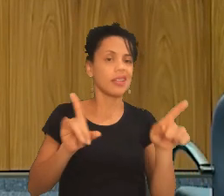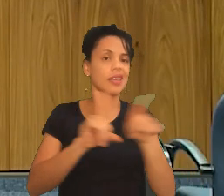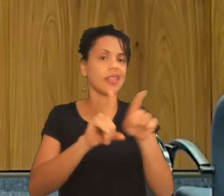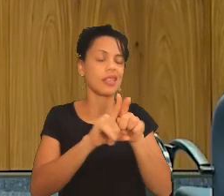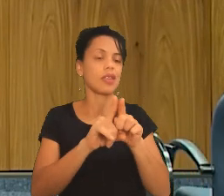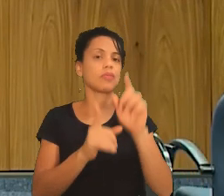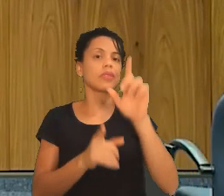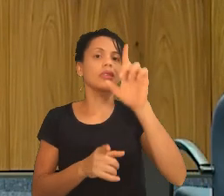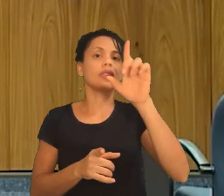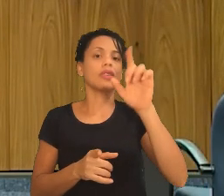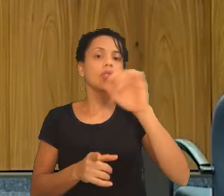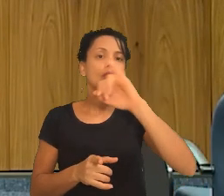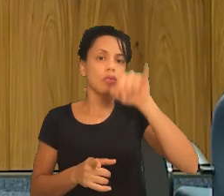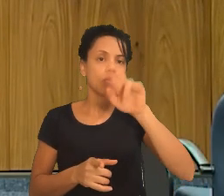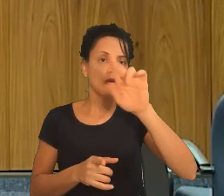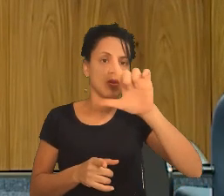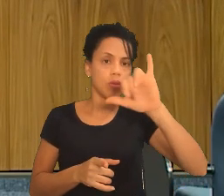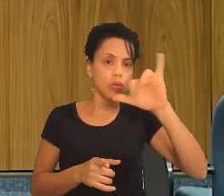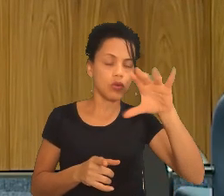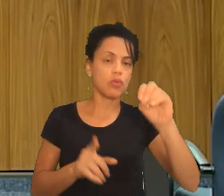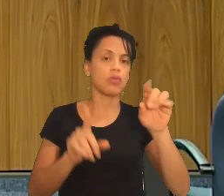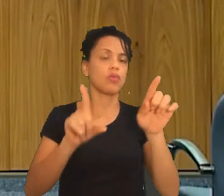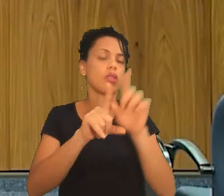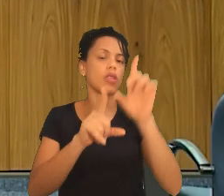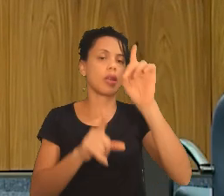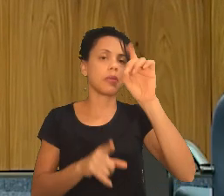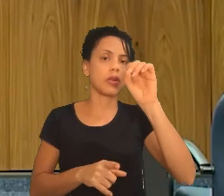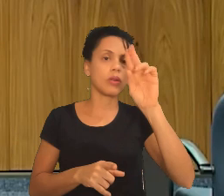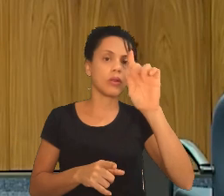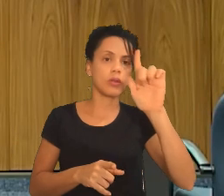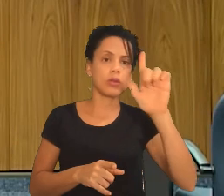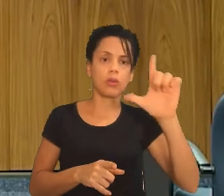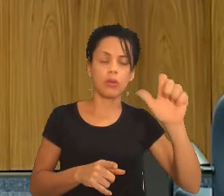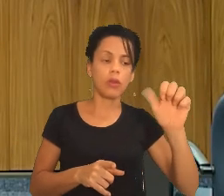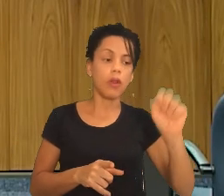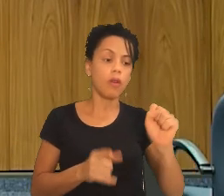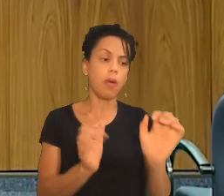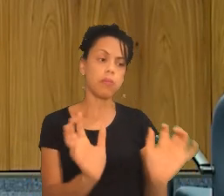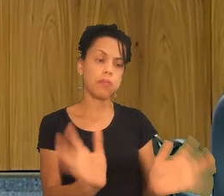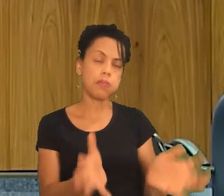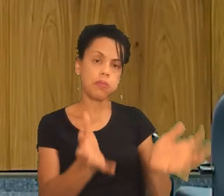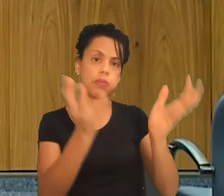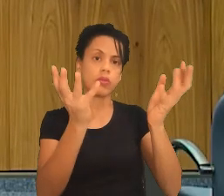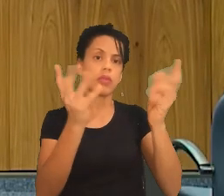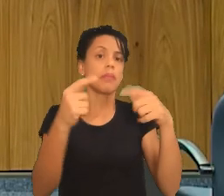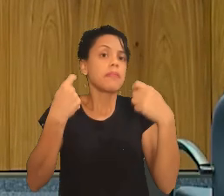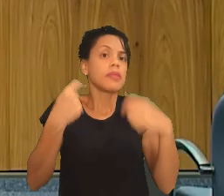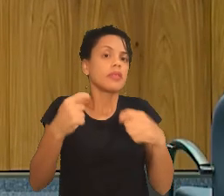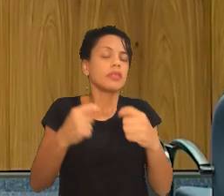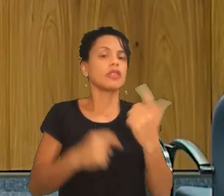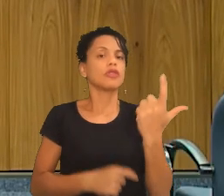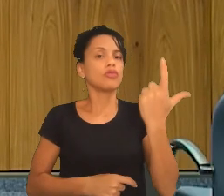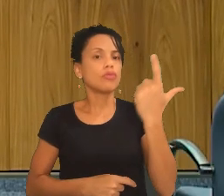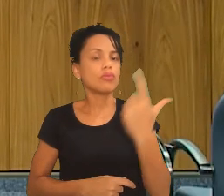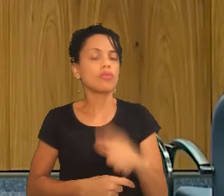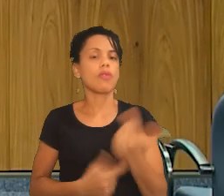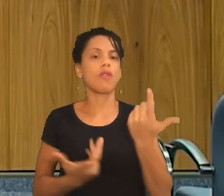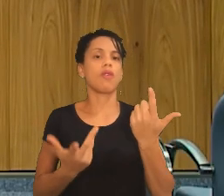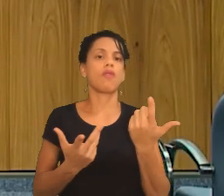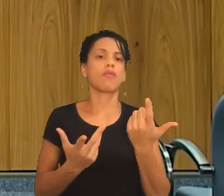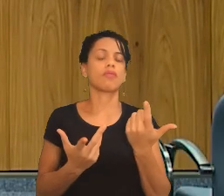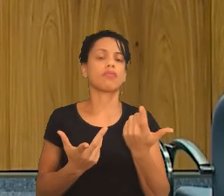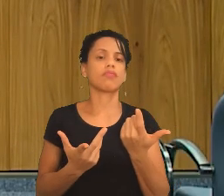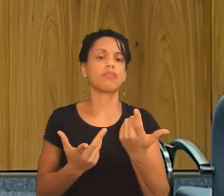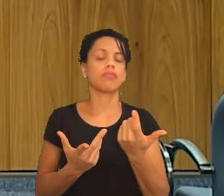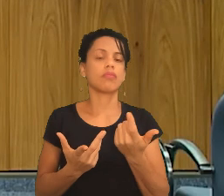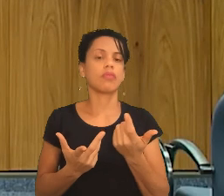Douglas, é uma medida que deveria ser repetida. A ideia de você retratar, em termos